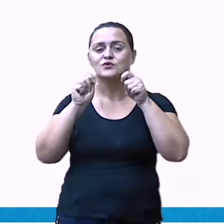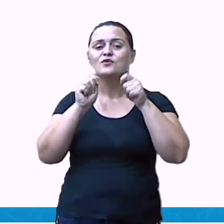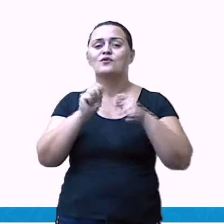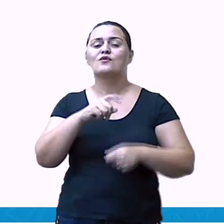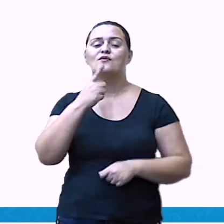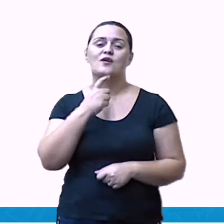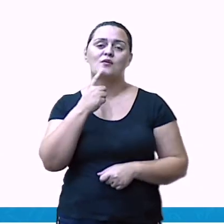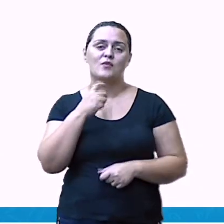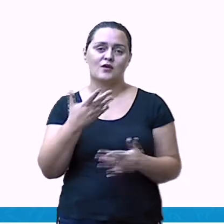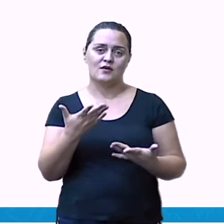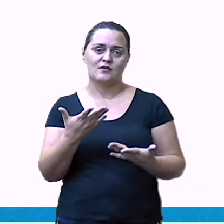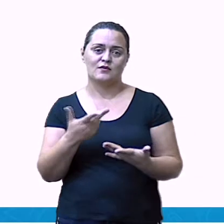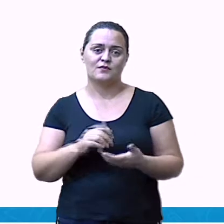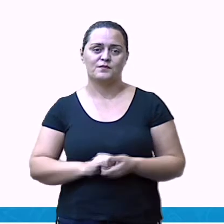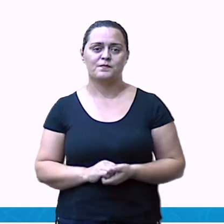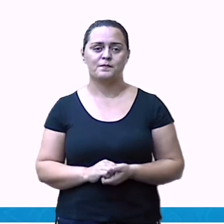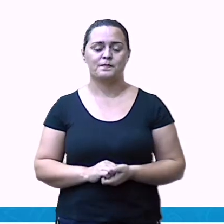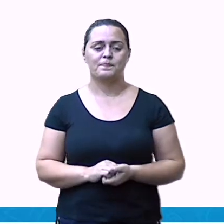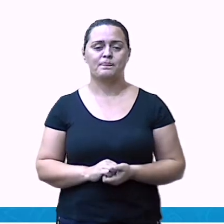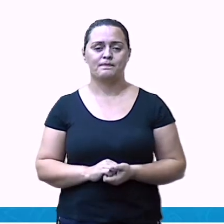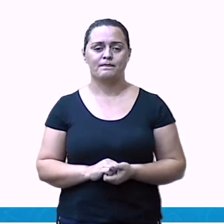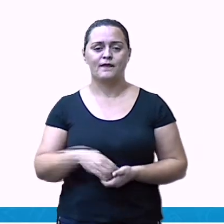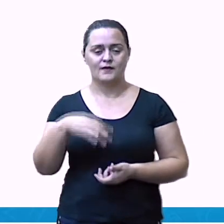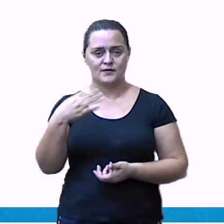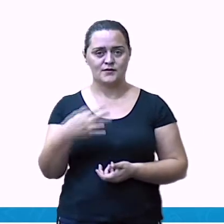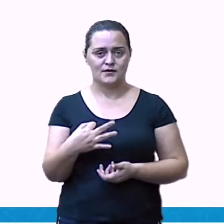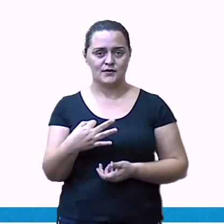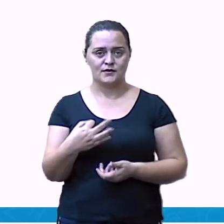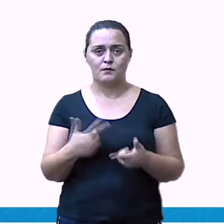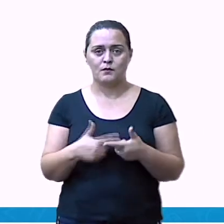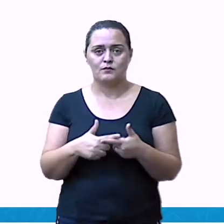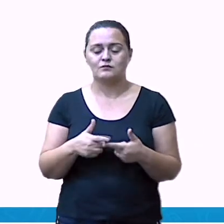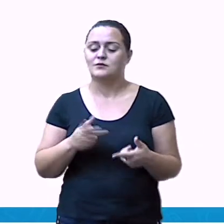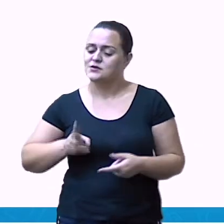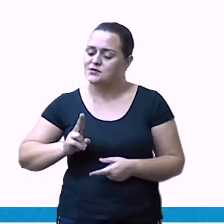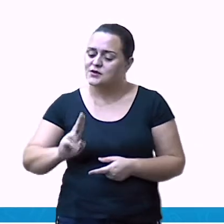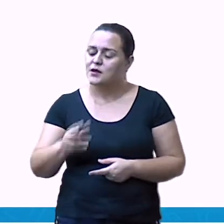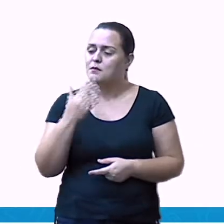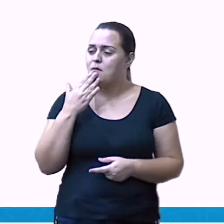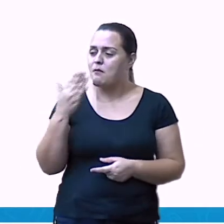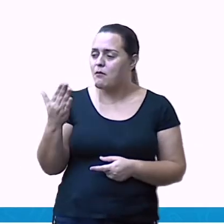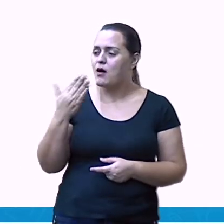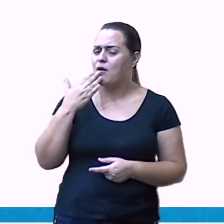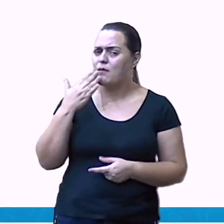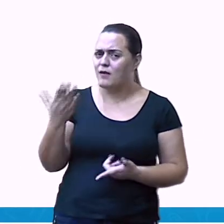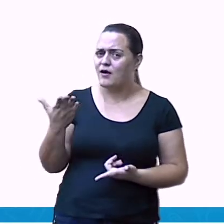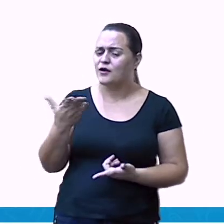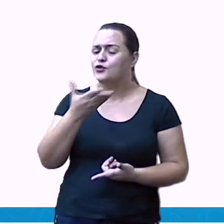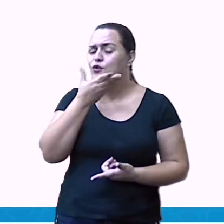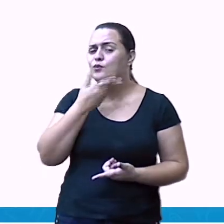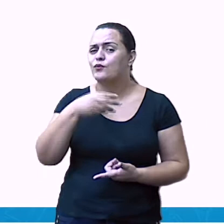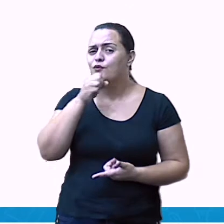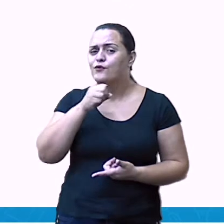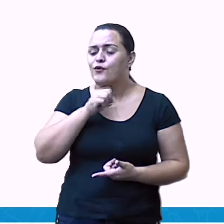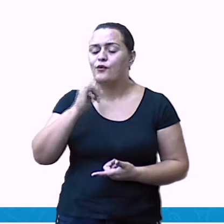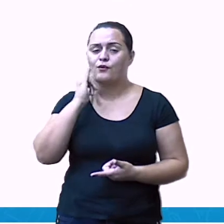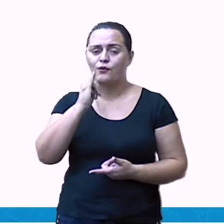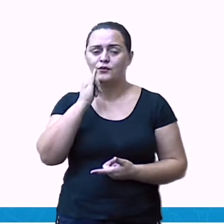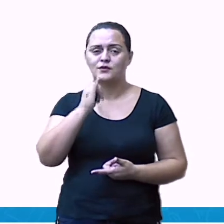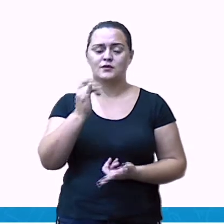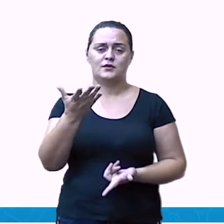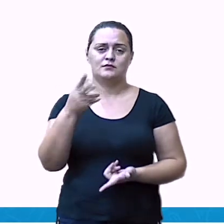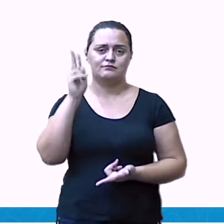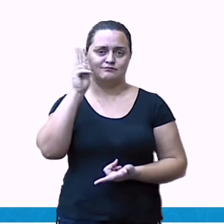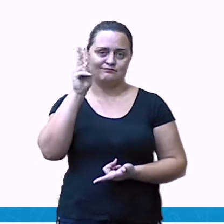não iria pedir para o vô contar e nem teria insistido tanto, né? Para que a história saísse